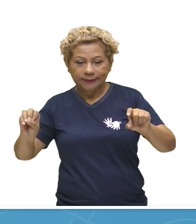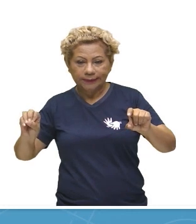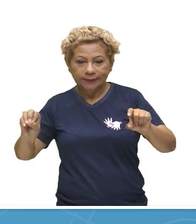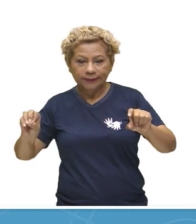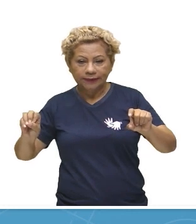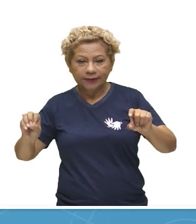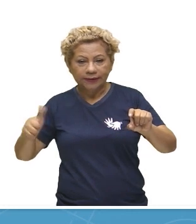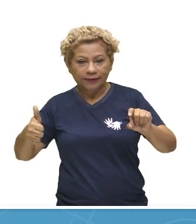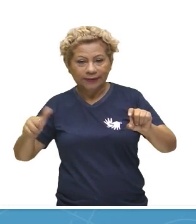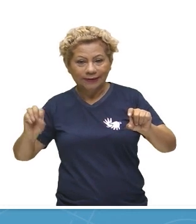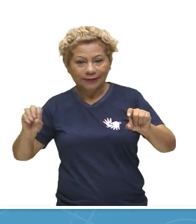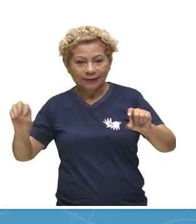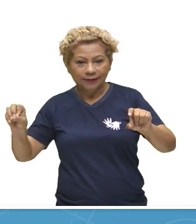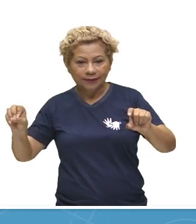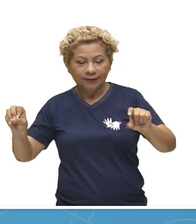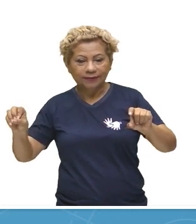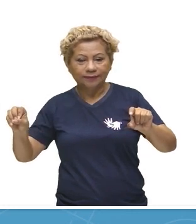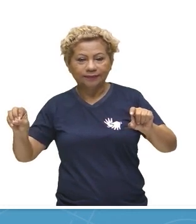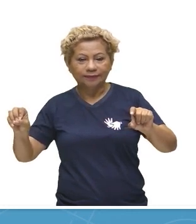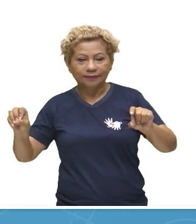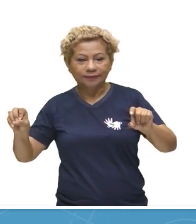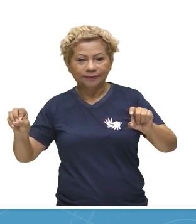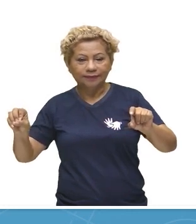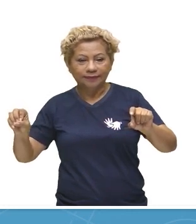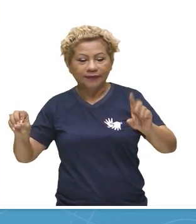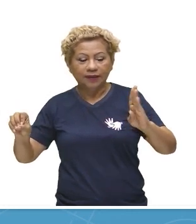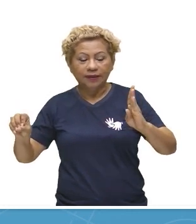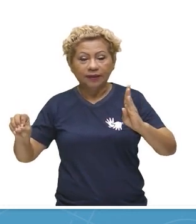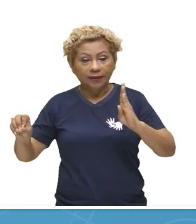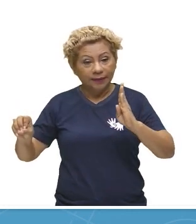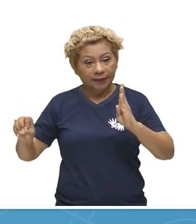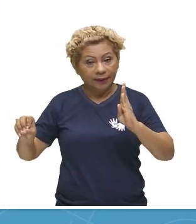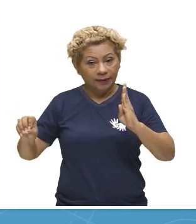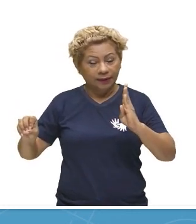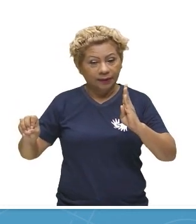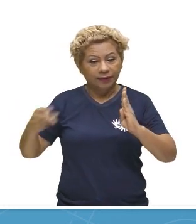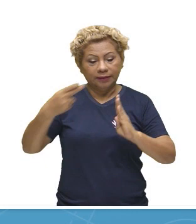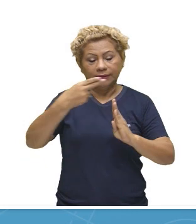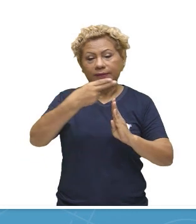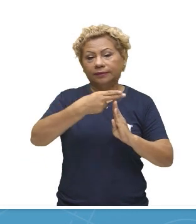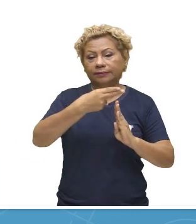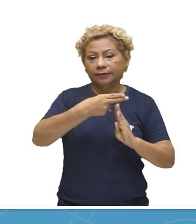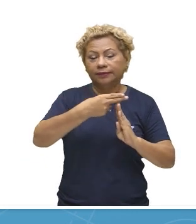Preste atenção que eles estão aqui, ó, elevados ao quadrado.